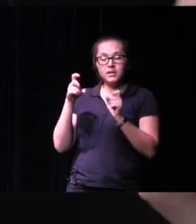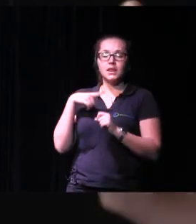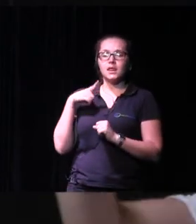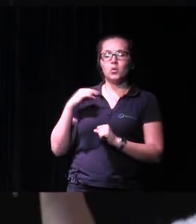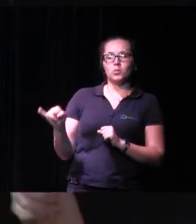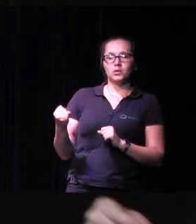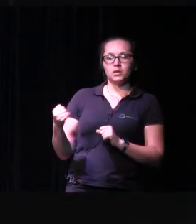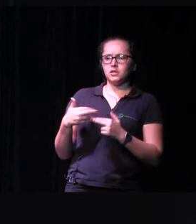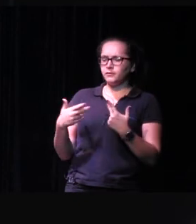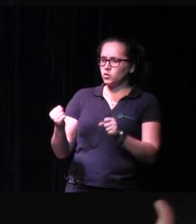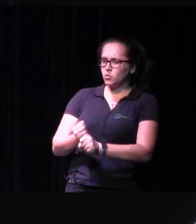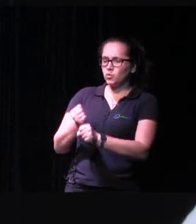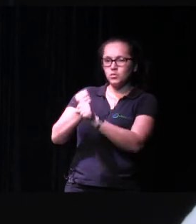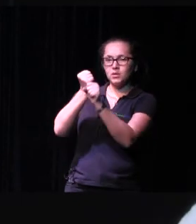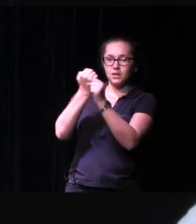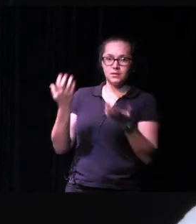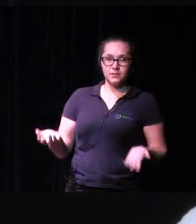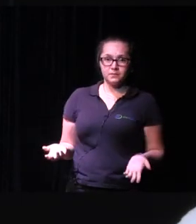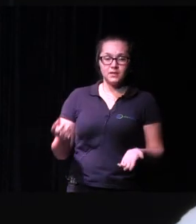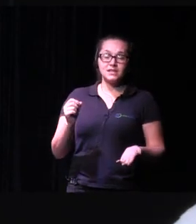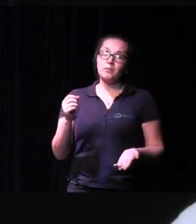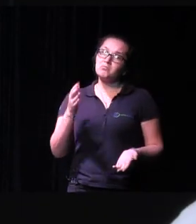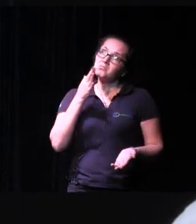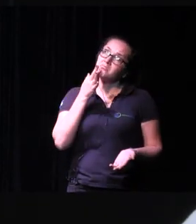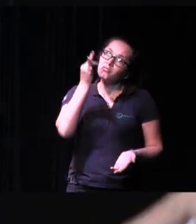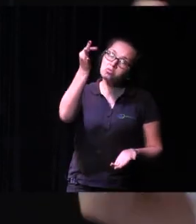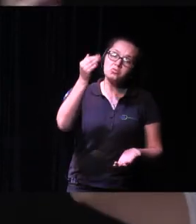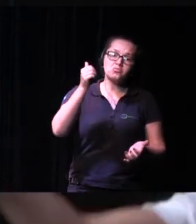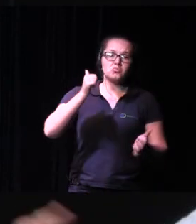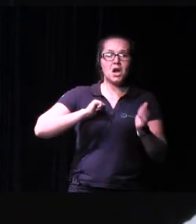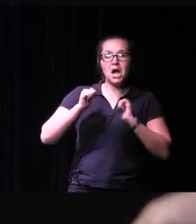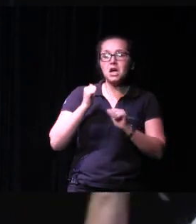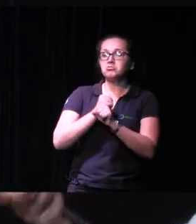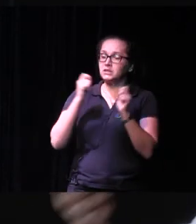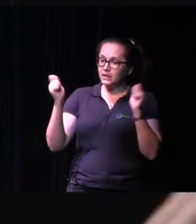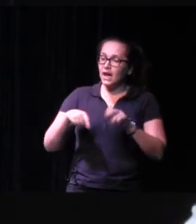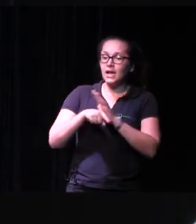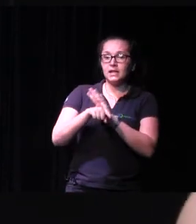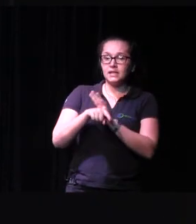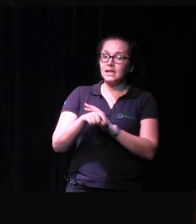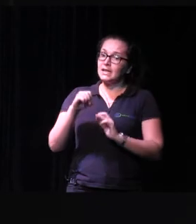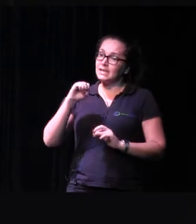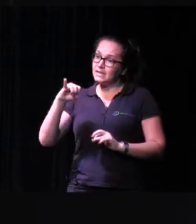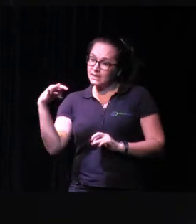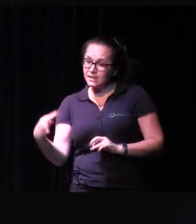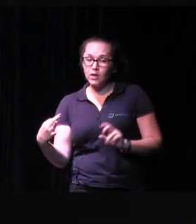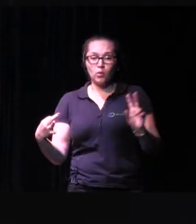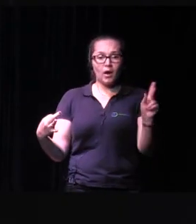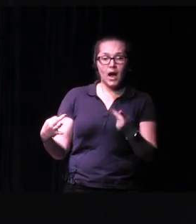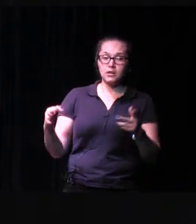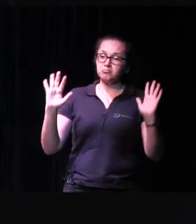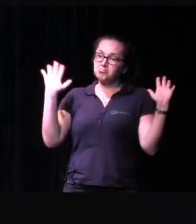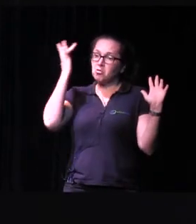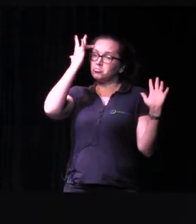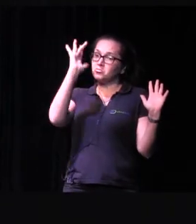que tem muitas oportunidades agora sendo construídas. Quem sabe daqui a uns anos a gente possa analisar melhor se isso deu certo ou não. Eu também não sei